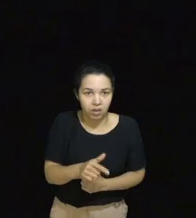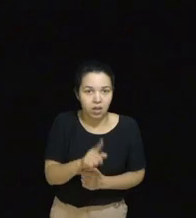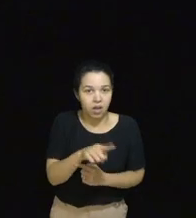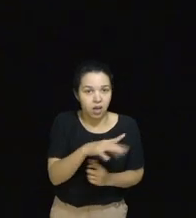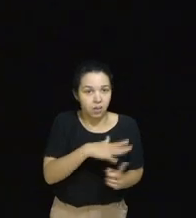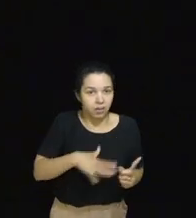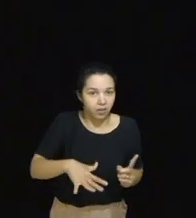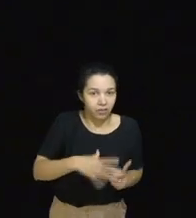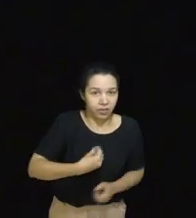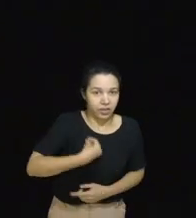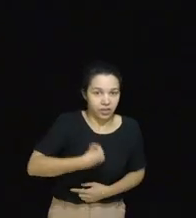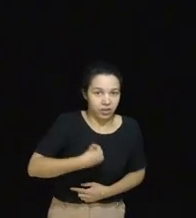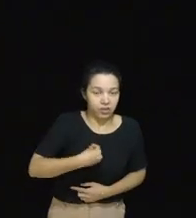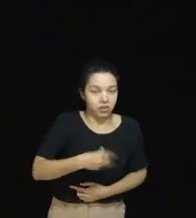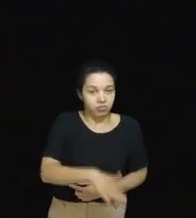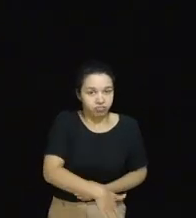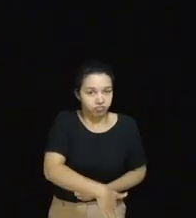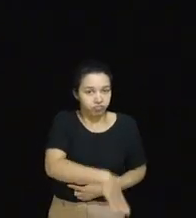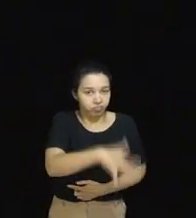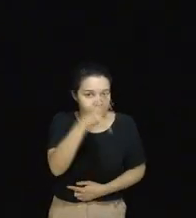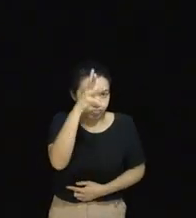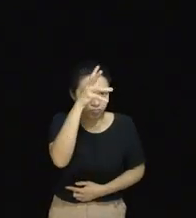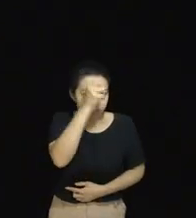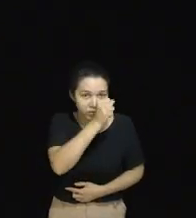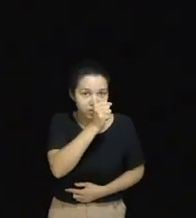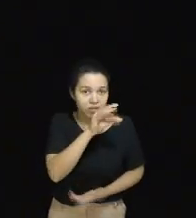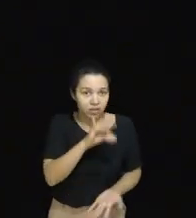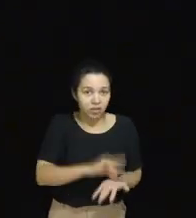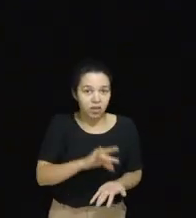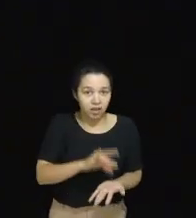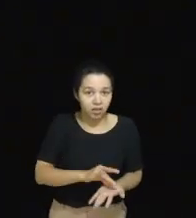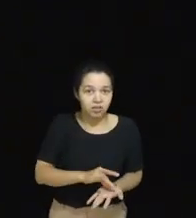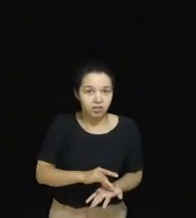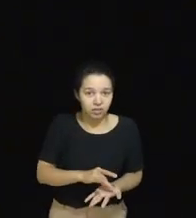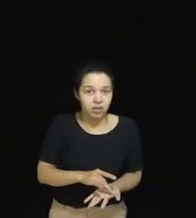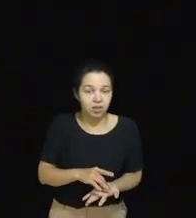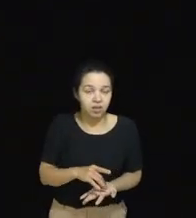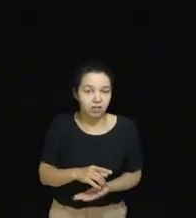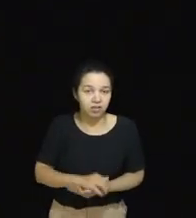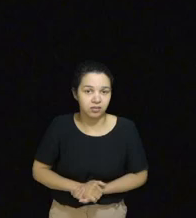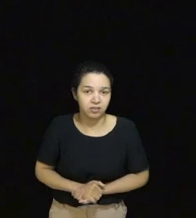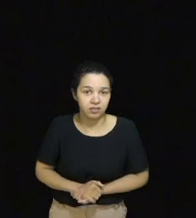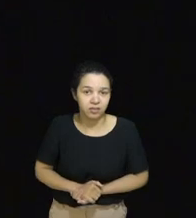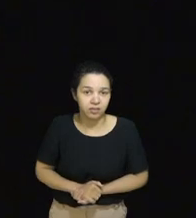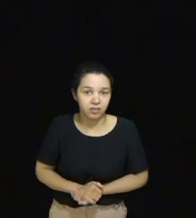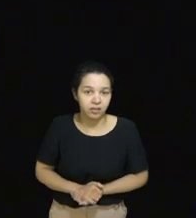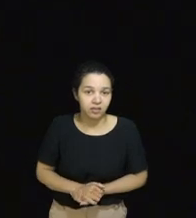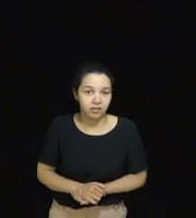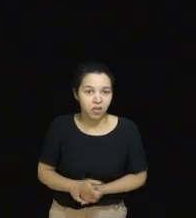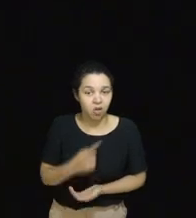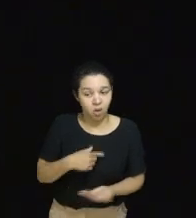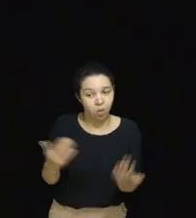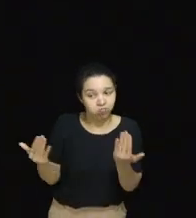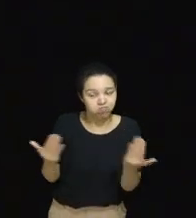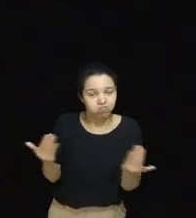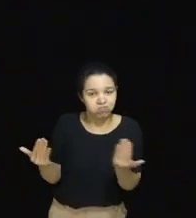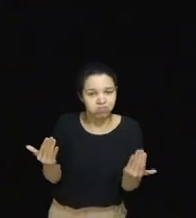delas, que assim elas cresceram e aprenderam, a gente vai ter condições de comparação muito